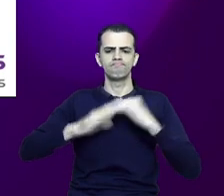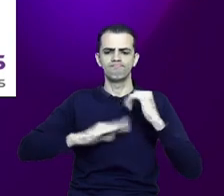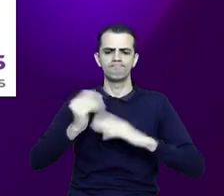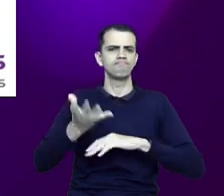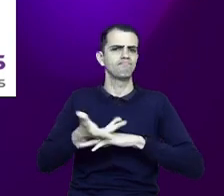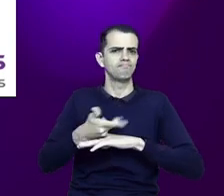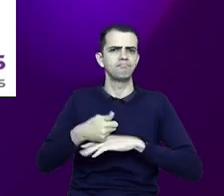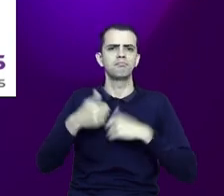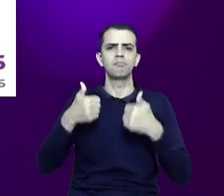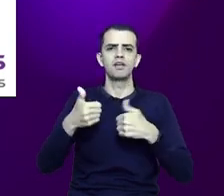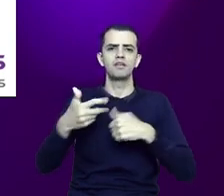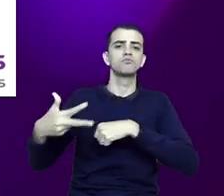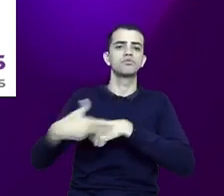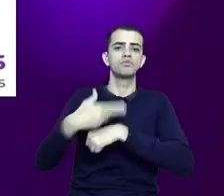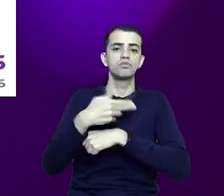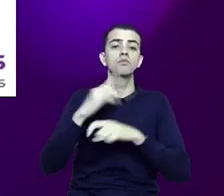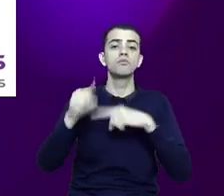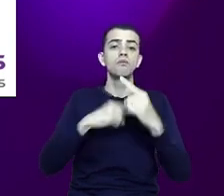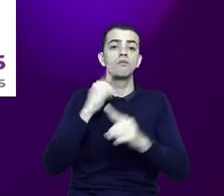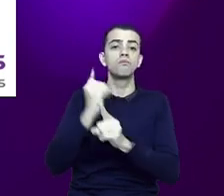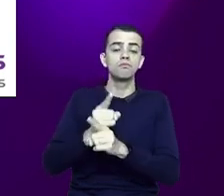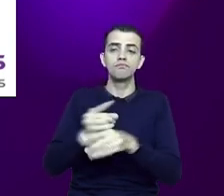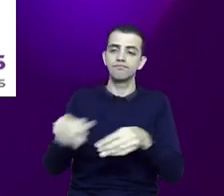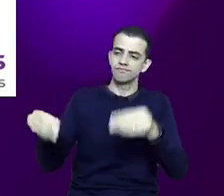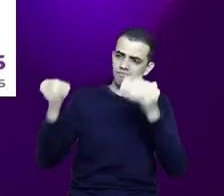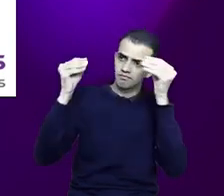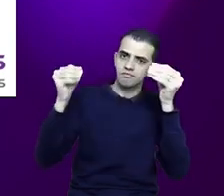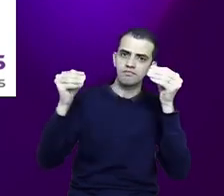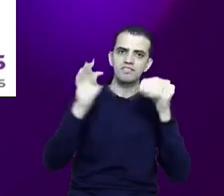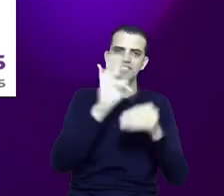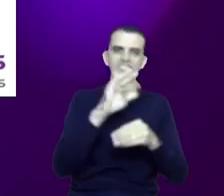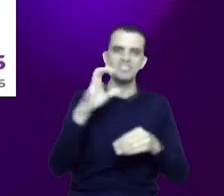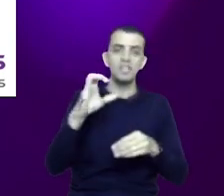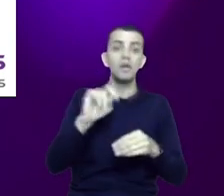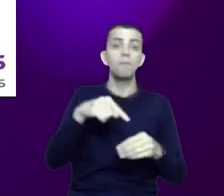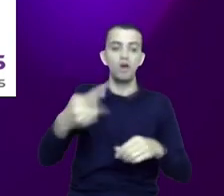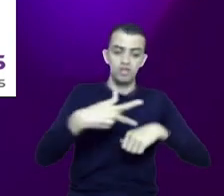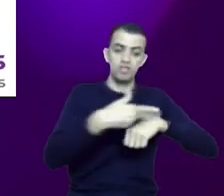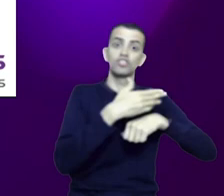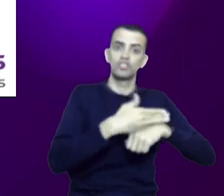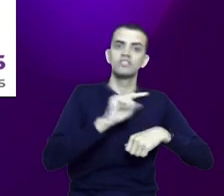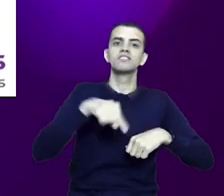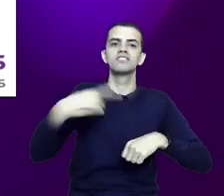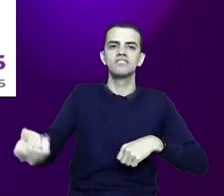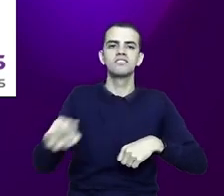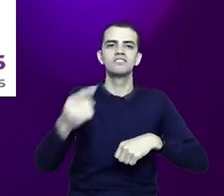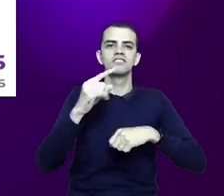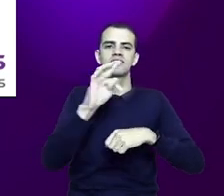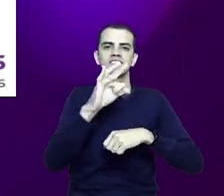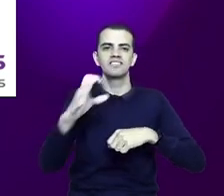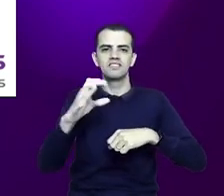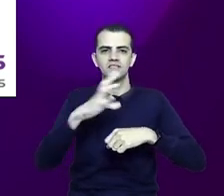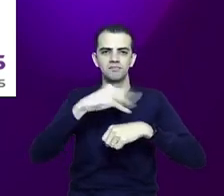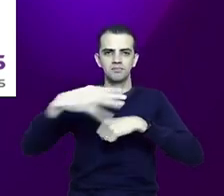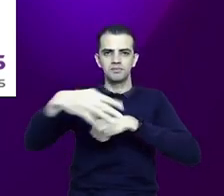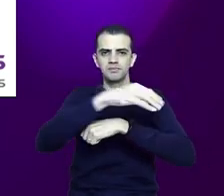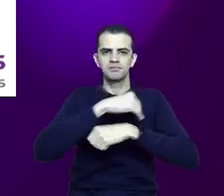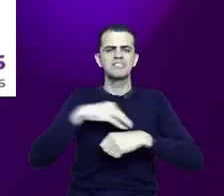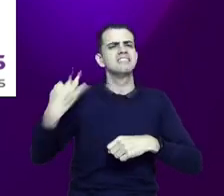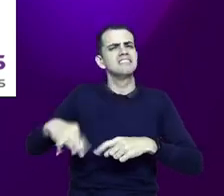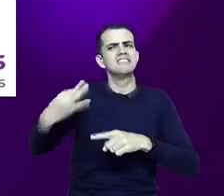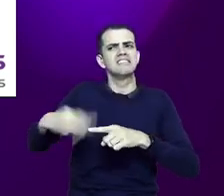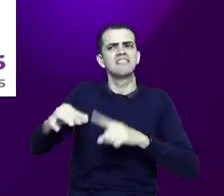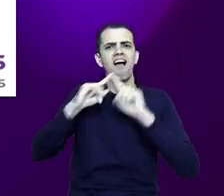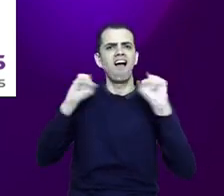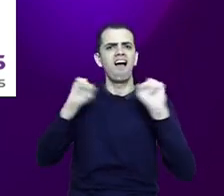no entanto, quando a gente foi vendo as imagens, isso é uma tomografia pós-operatória, o paciente tinha queixa de dor neuropática,